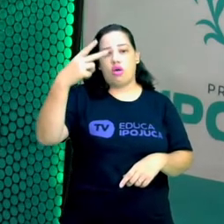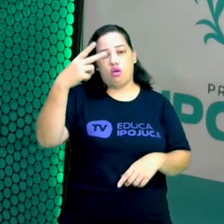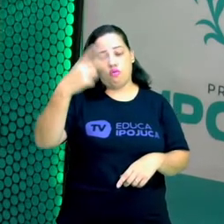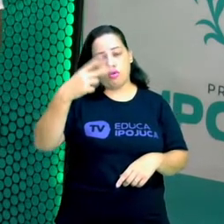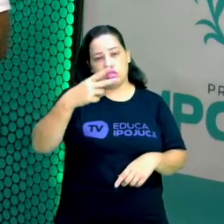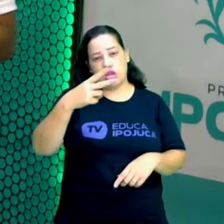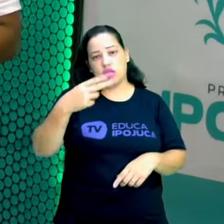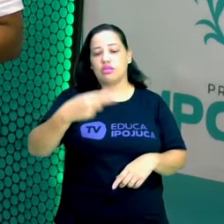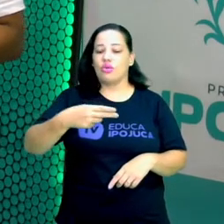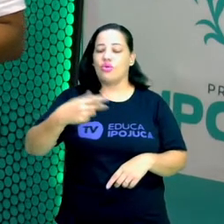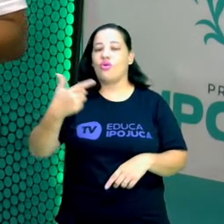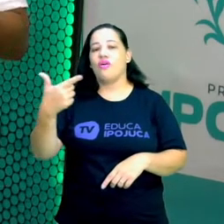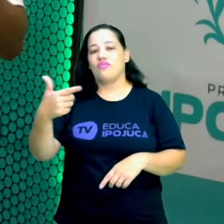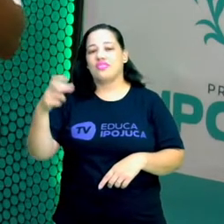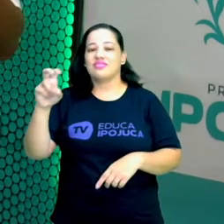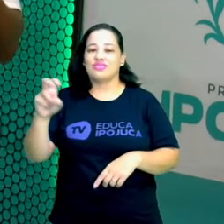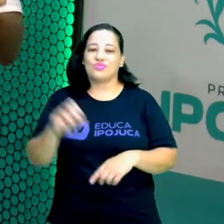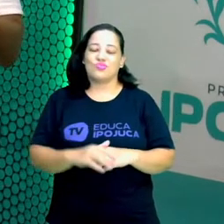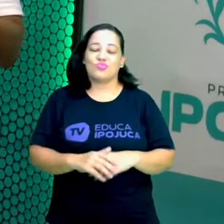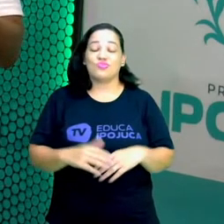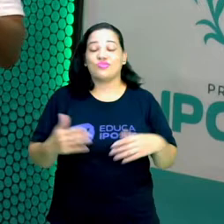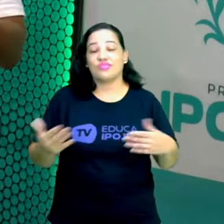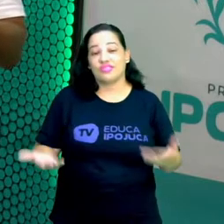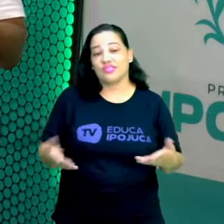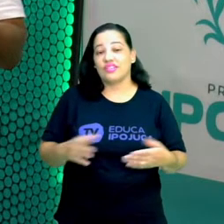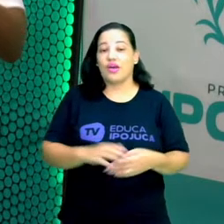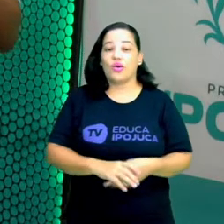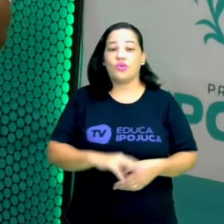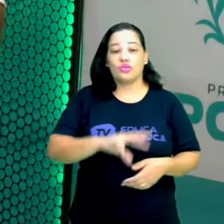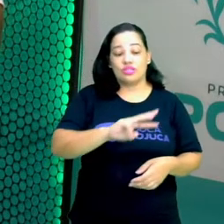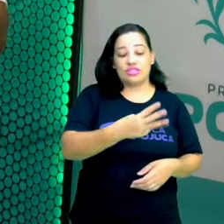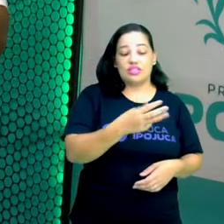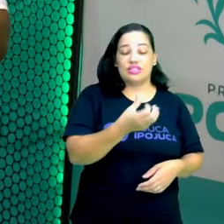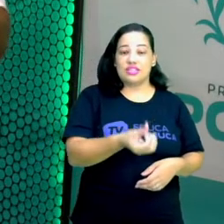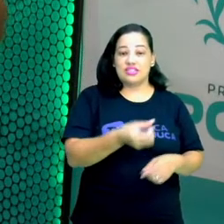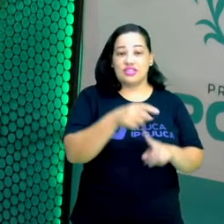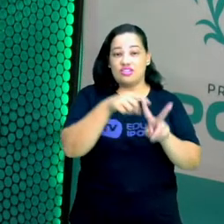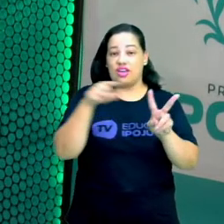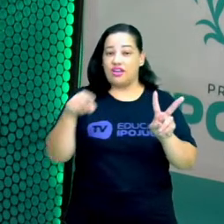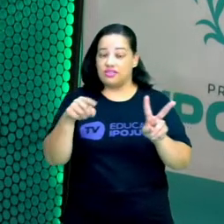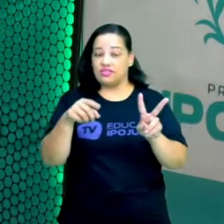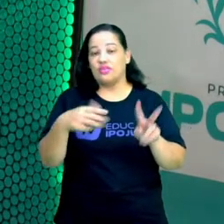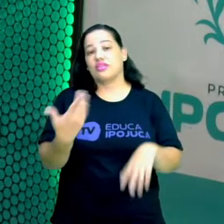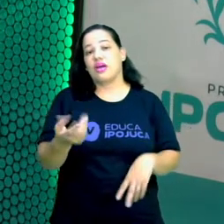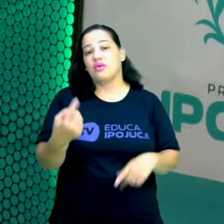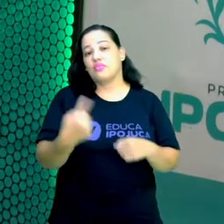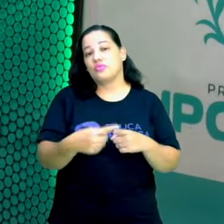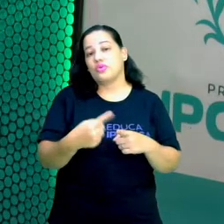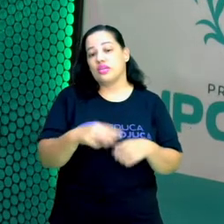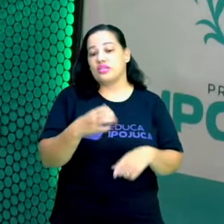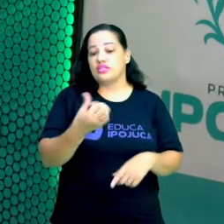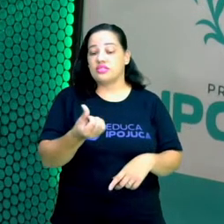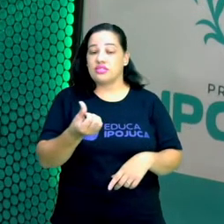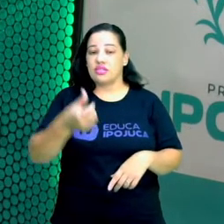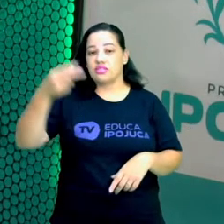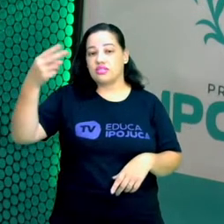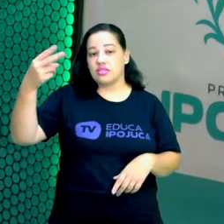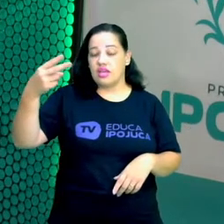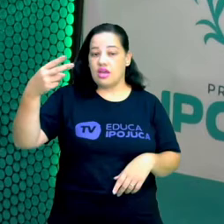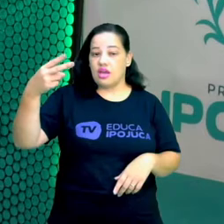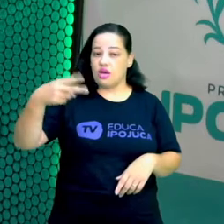a lógica? Raiz quadrada de 36, 6, pois 6 ao quadrado é igual